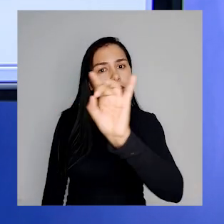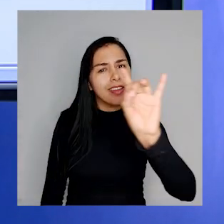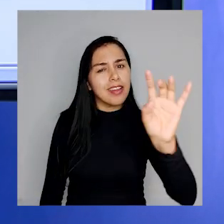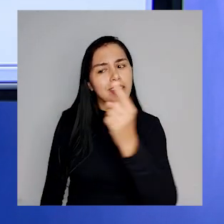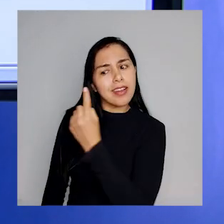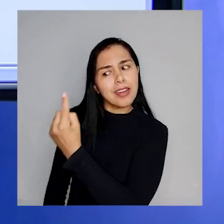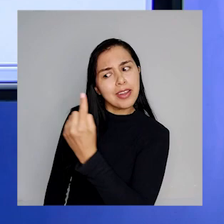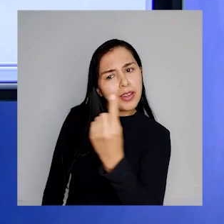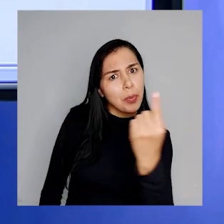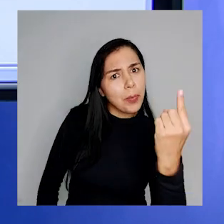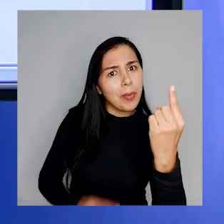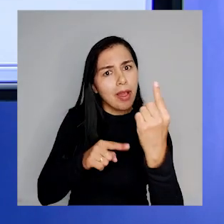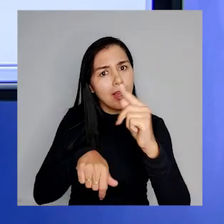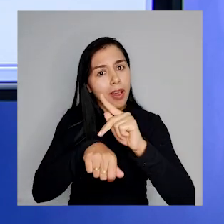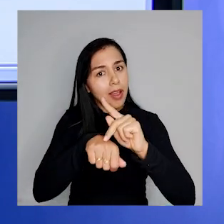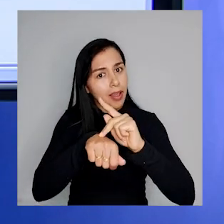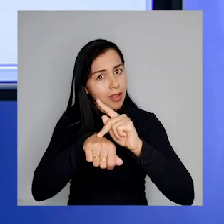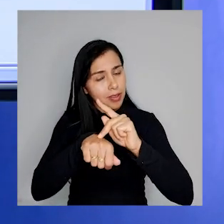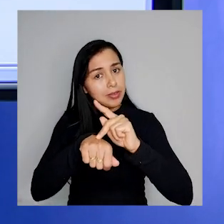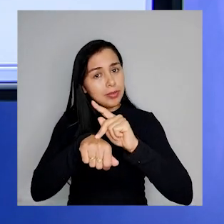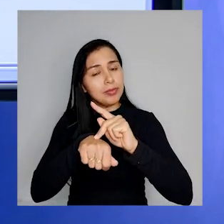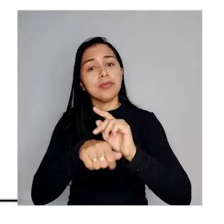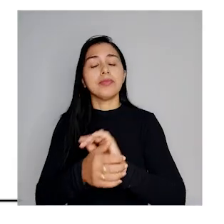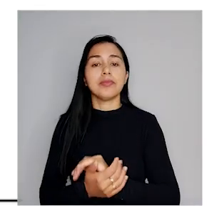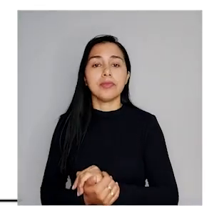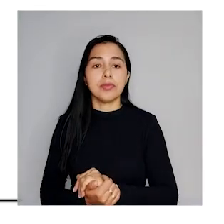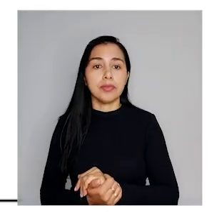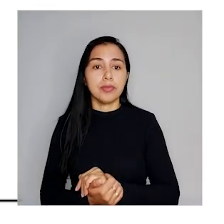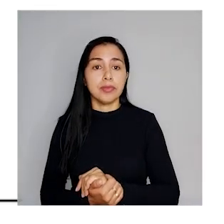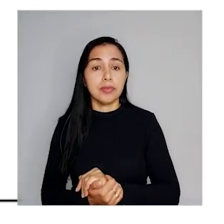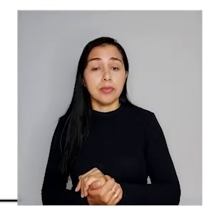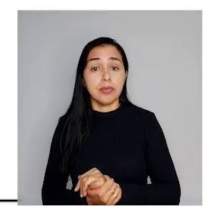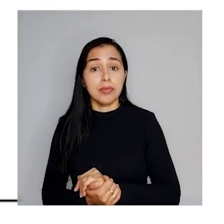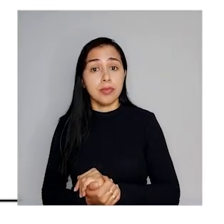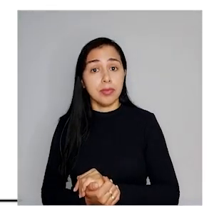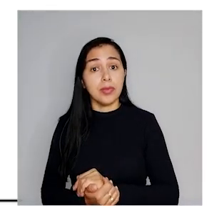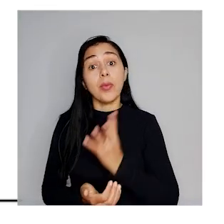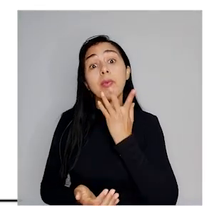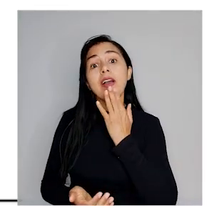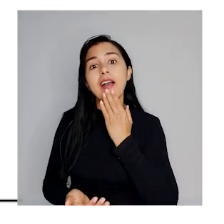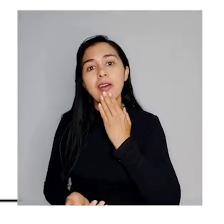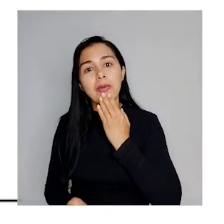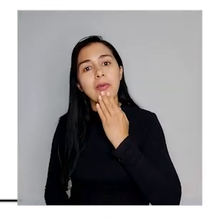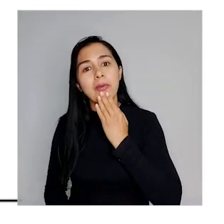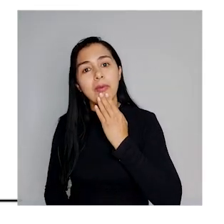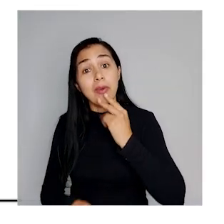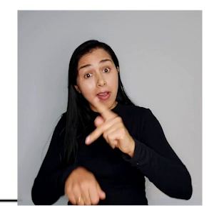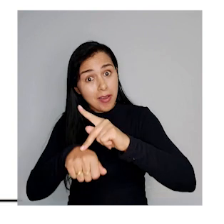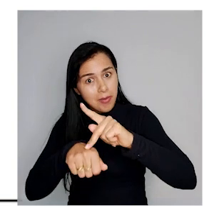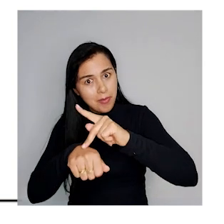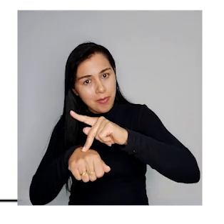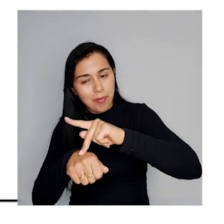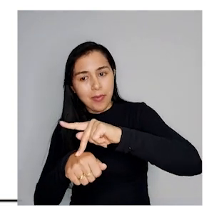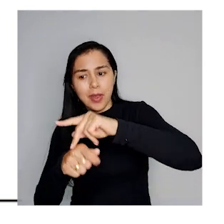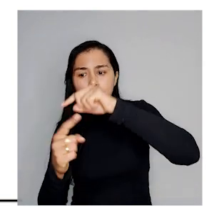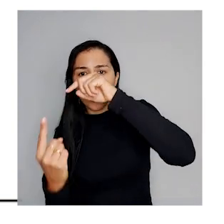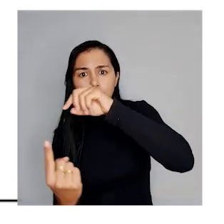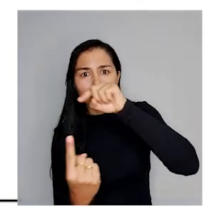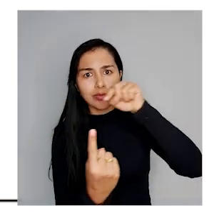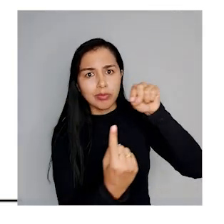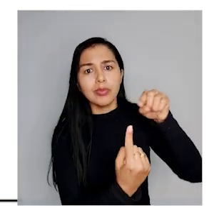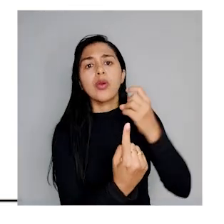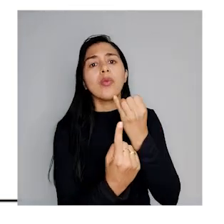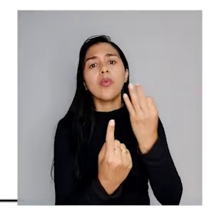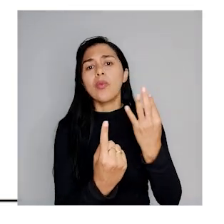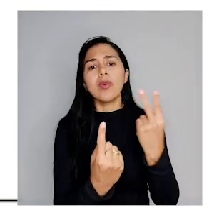pontos valem cada pino preto? Ou seja, quantos pontos valem cada pino da cor preta? Olha